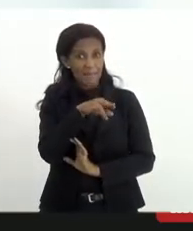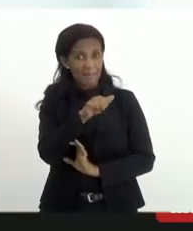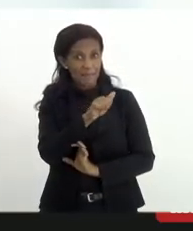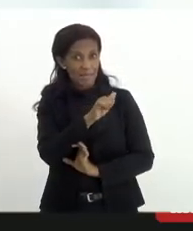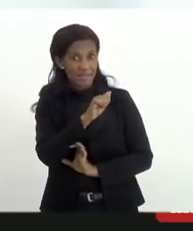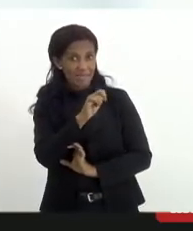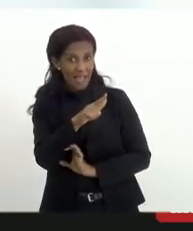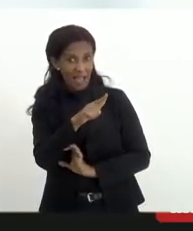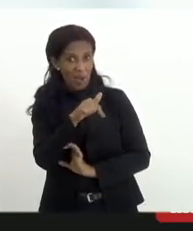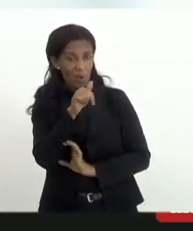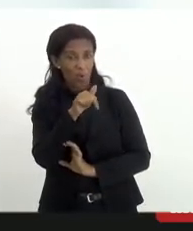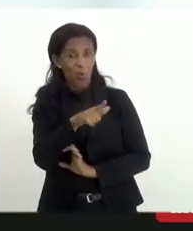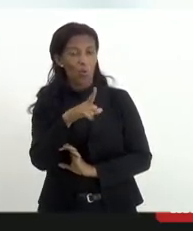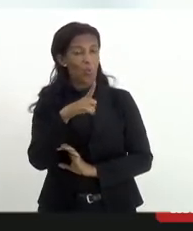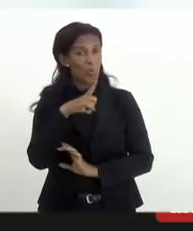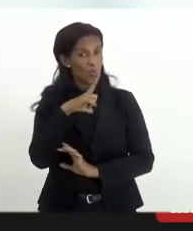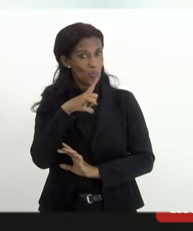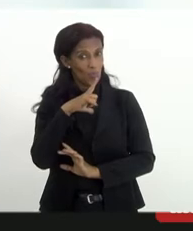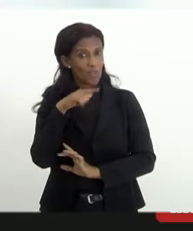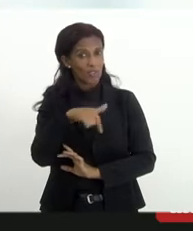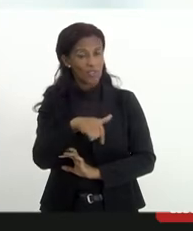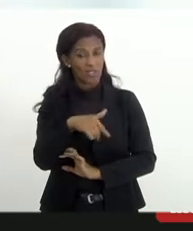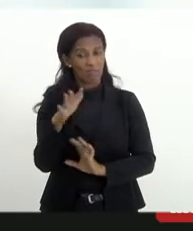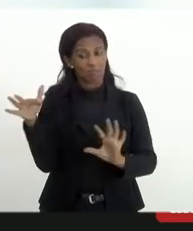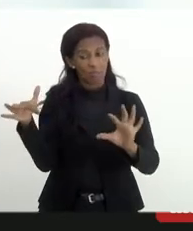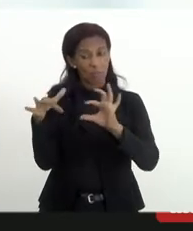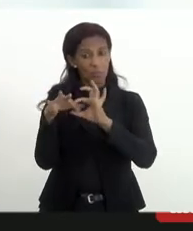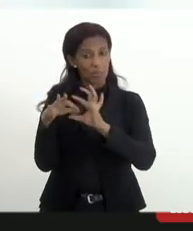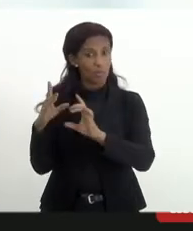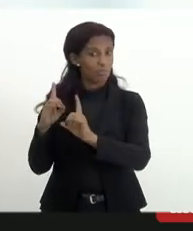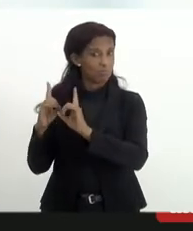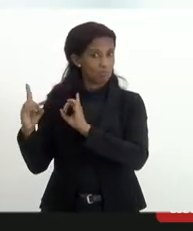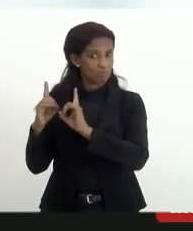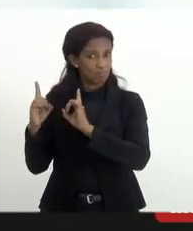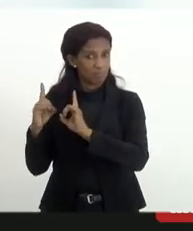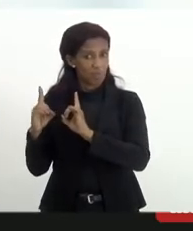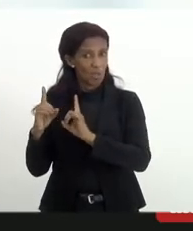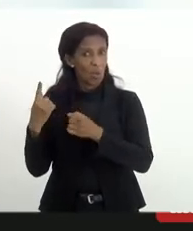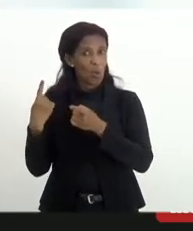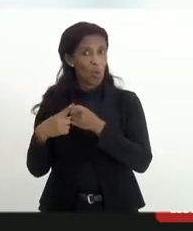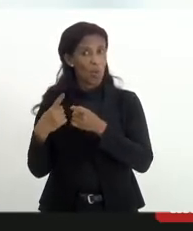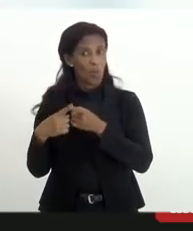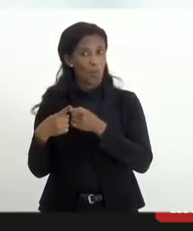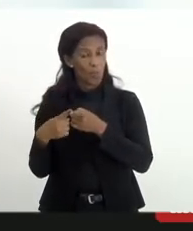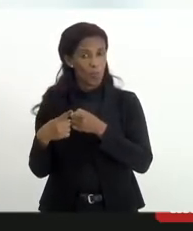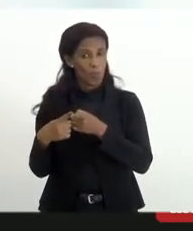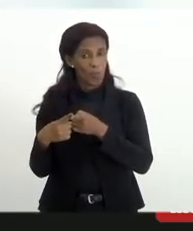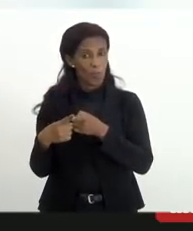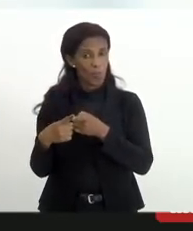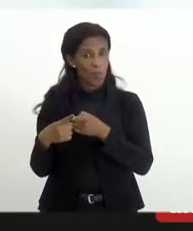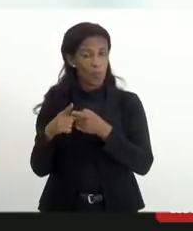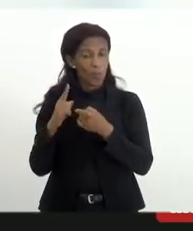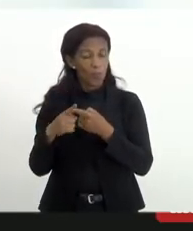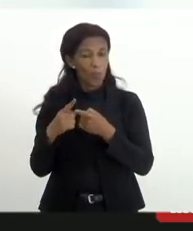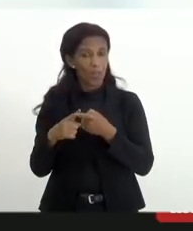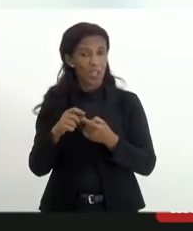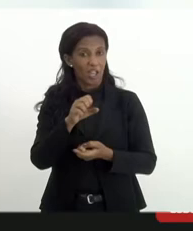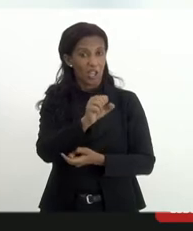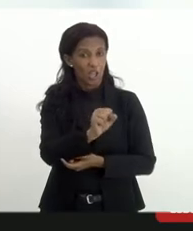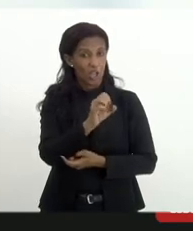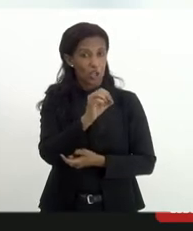tem relação com o que nós estamos discutindo, porque sonegar é crime na área